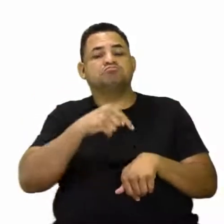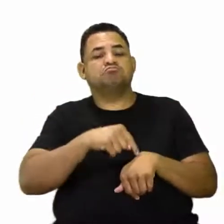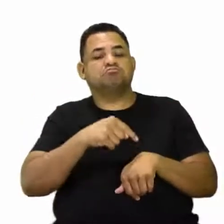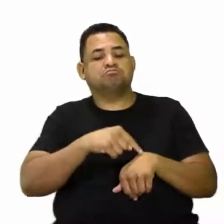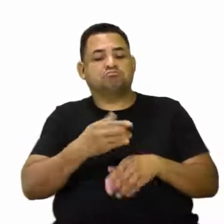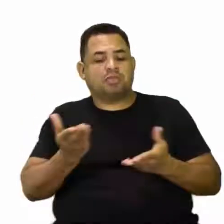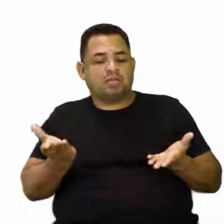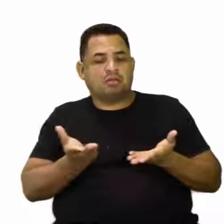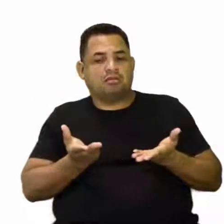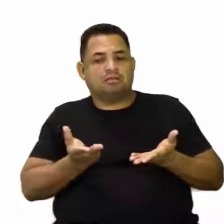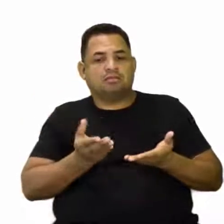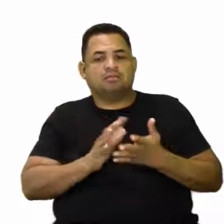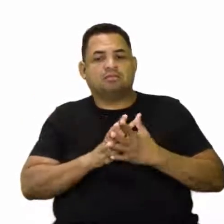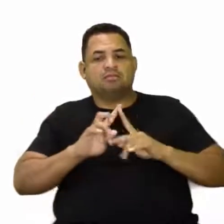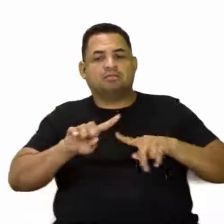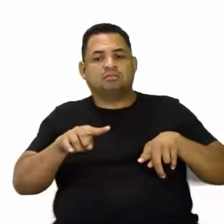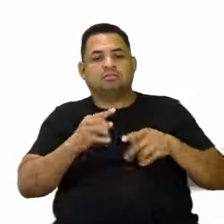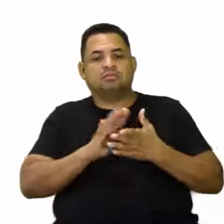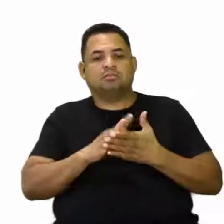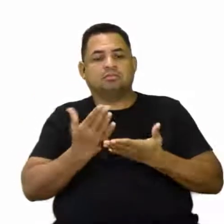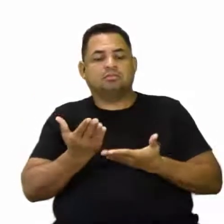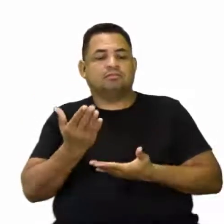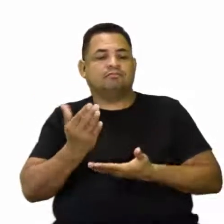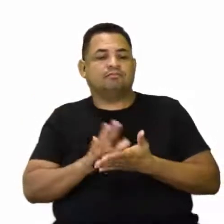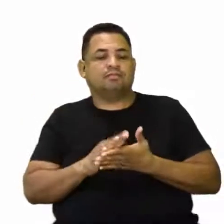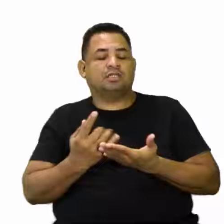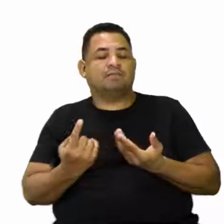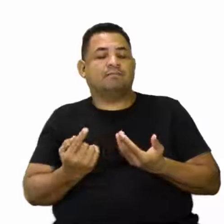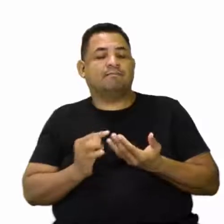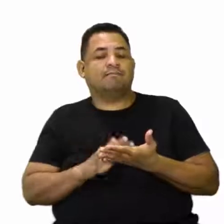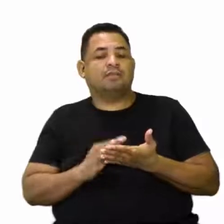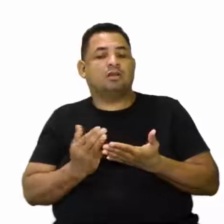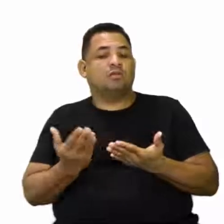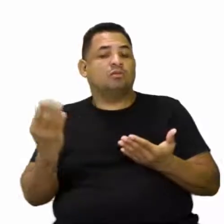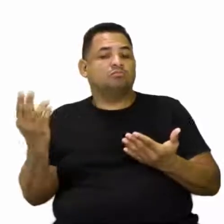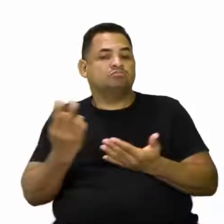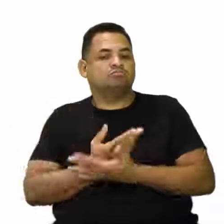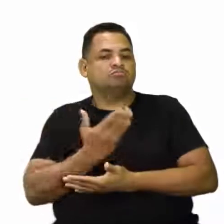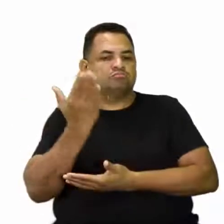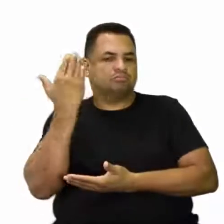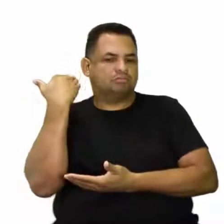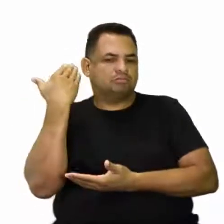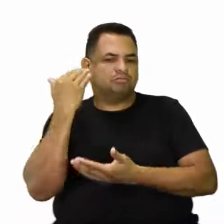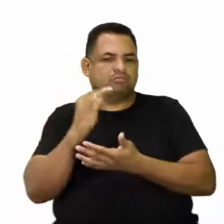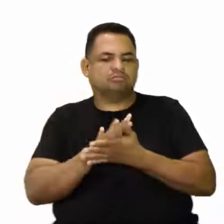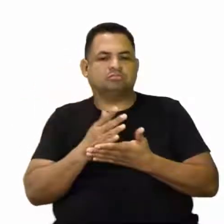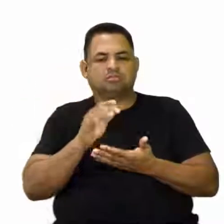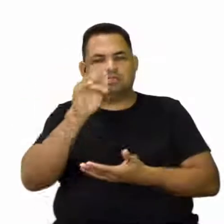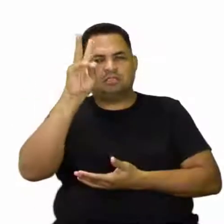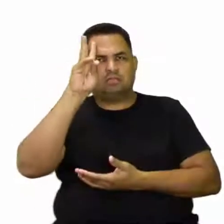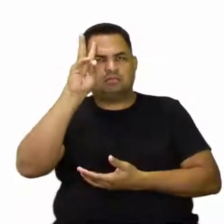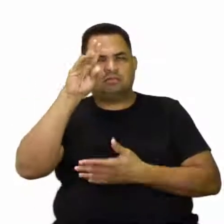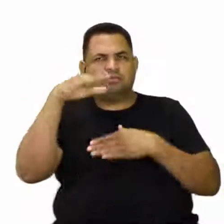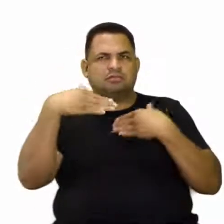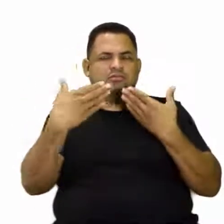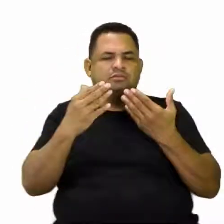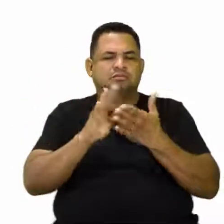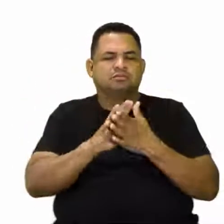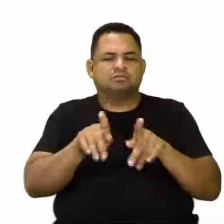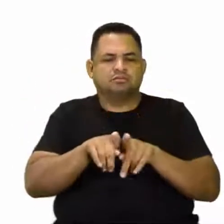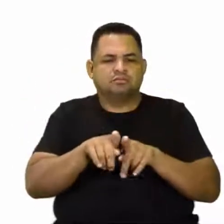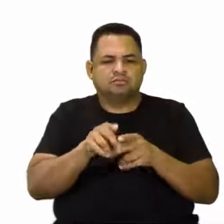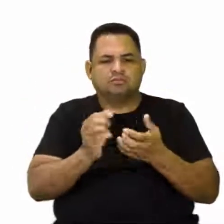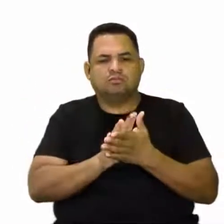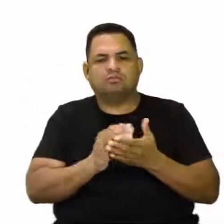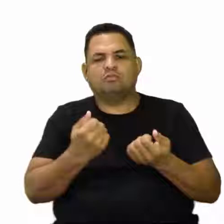tempo presente, mas para se referir a um feito que já passou. Lembra quando a gente falou que a gente também